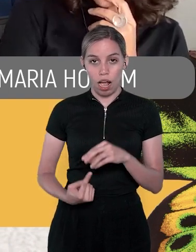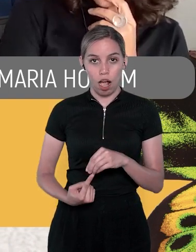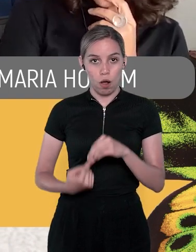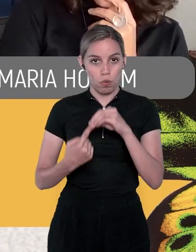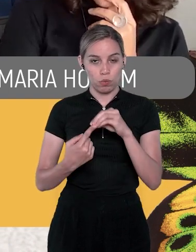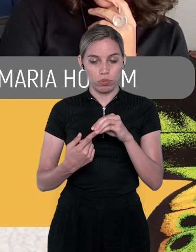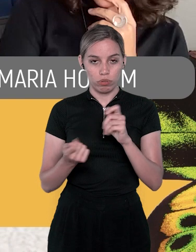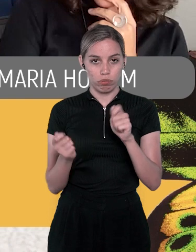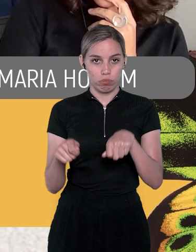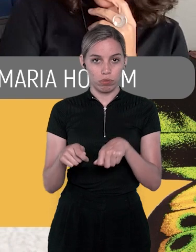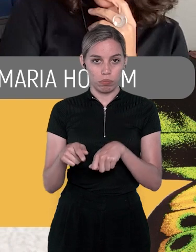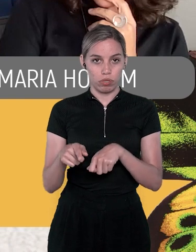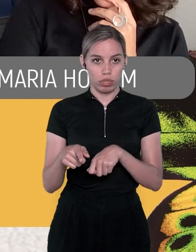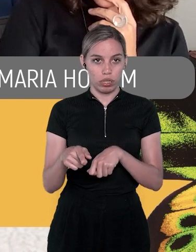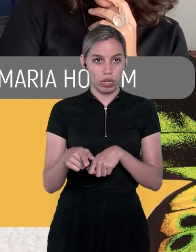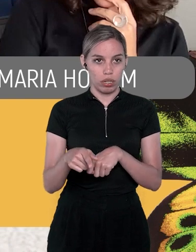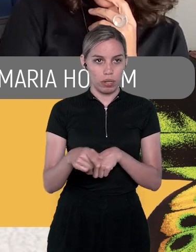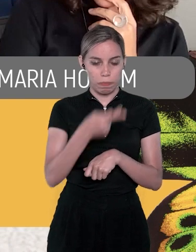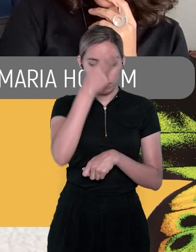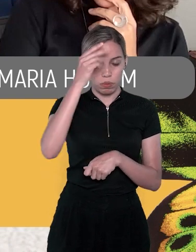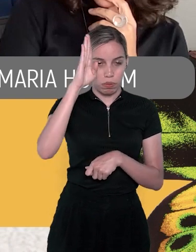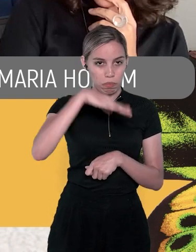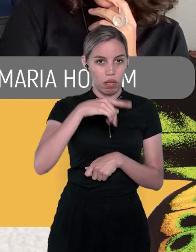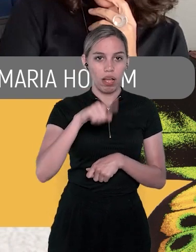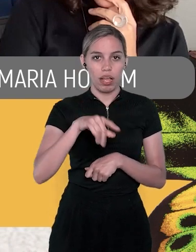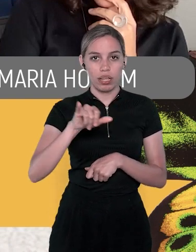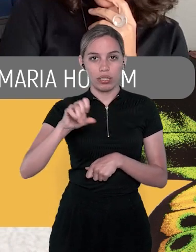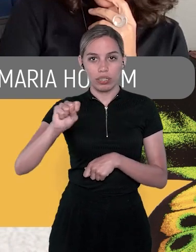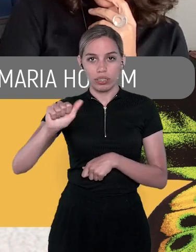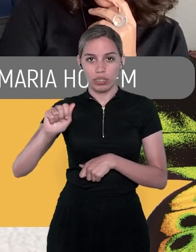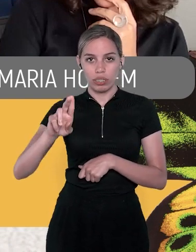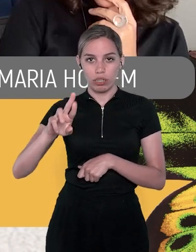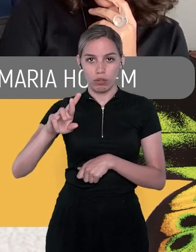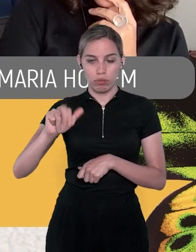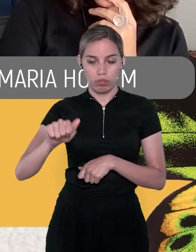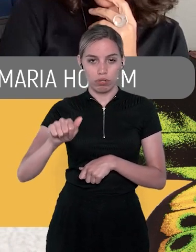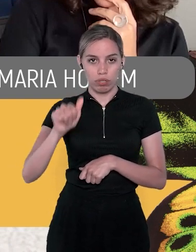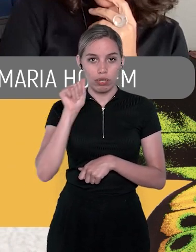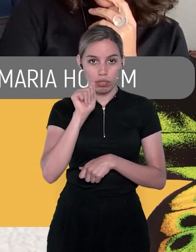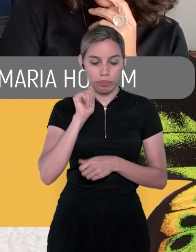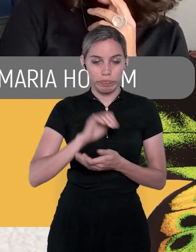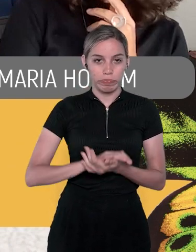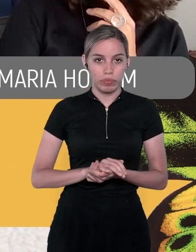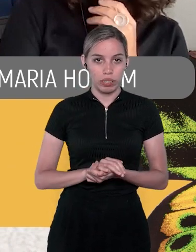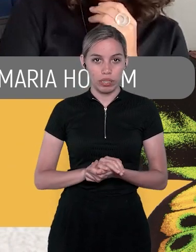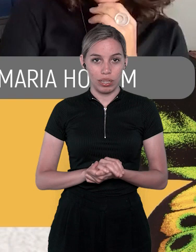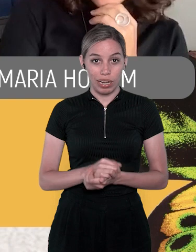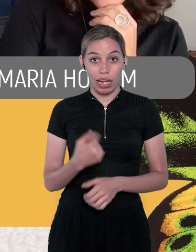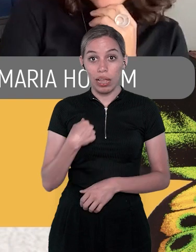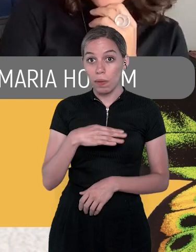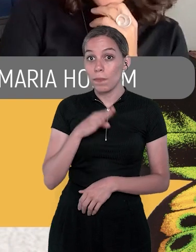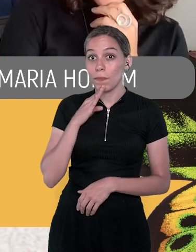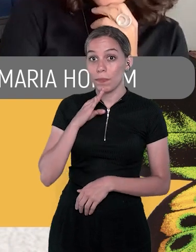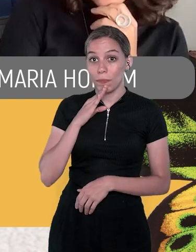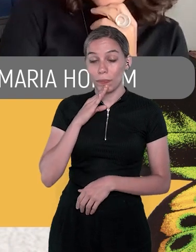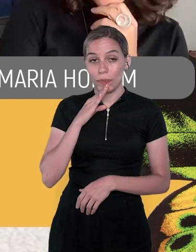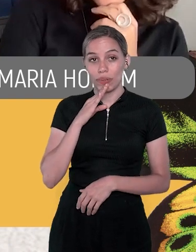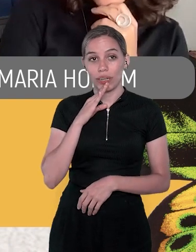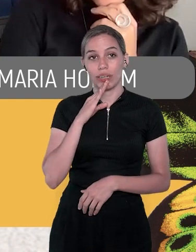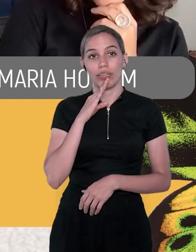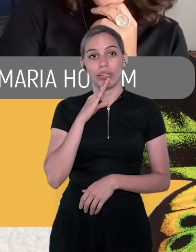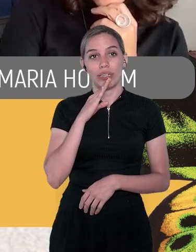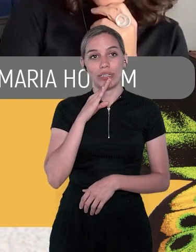a única possibilidade era a Isaura. Eu conheci uma história parecida com essa, né, de um